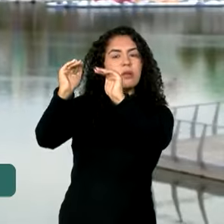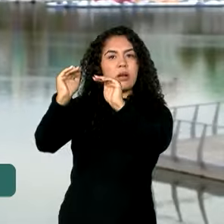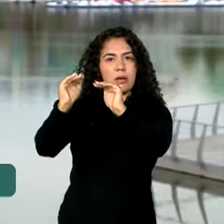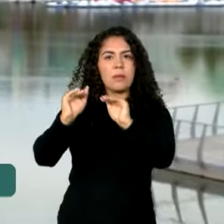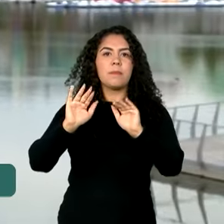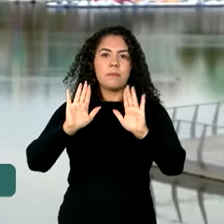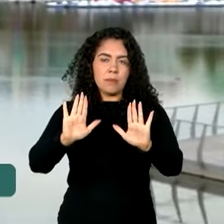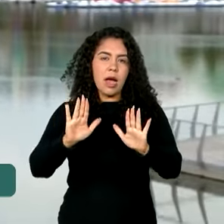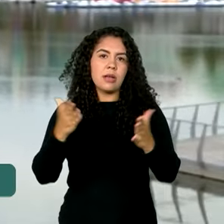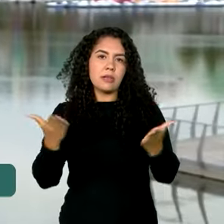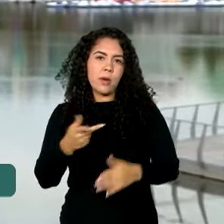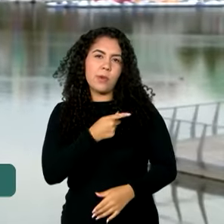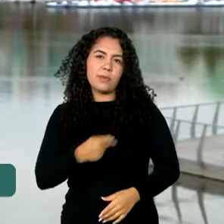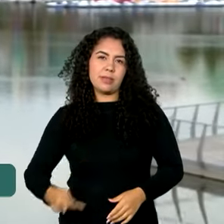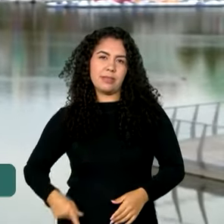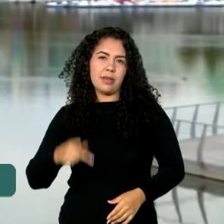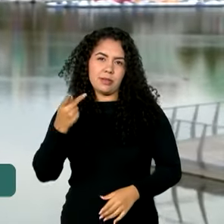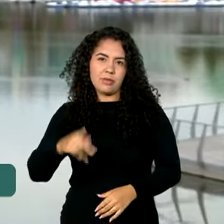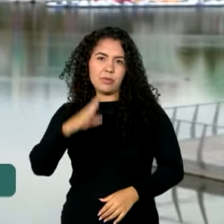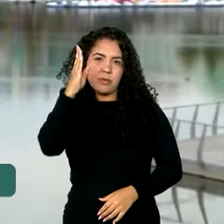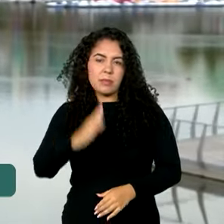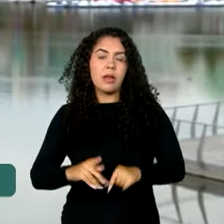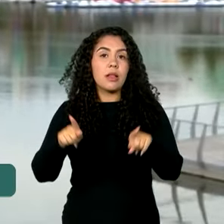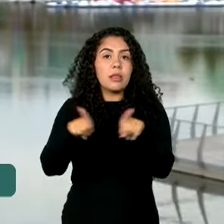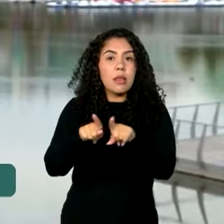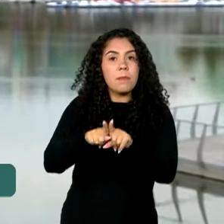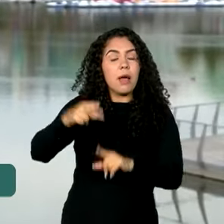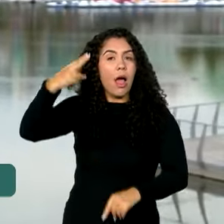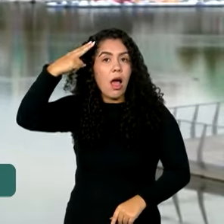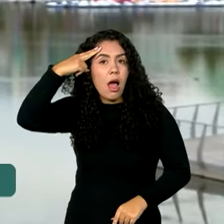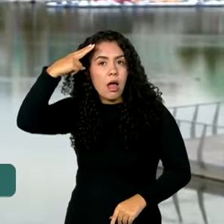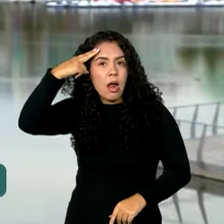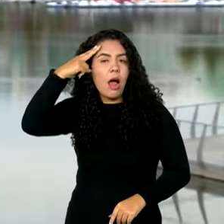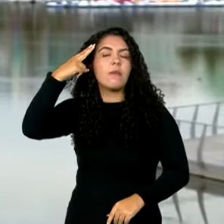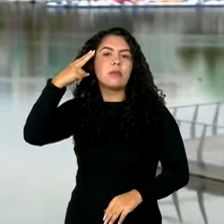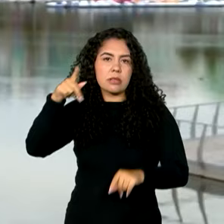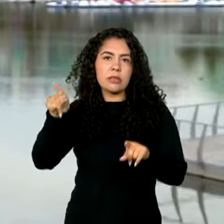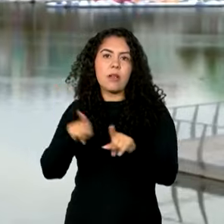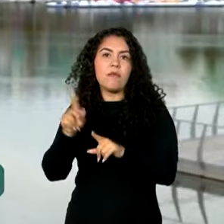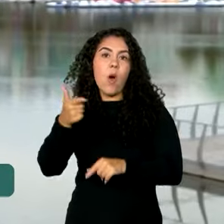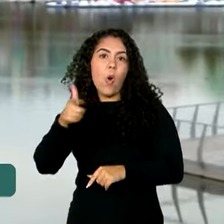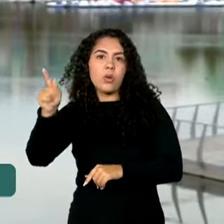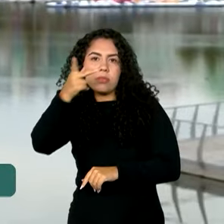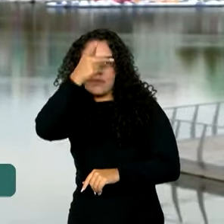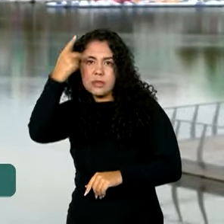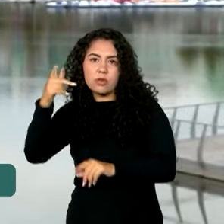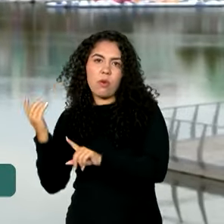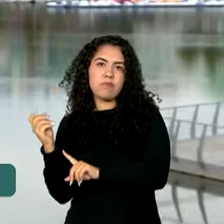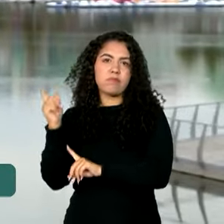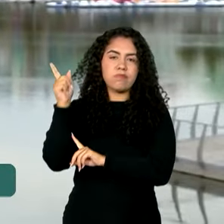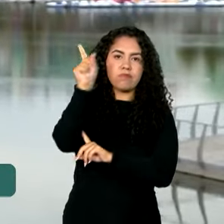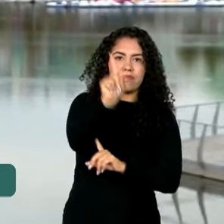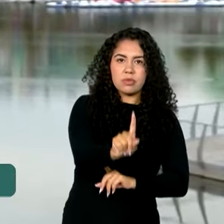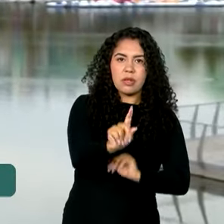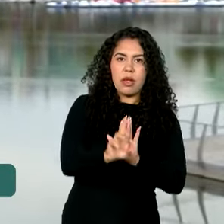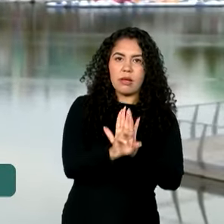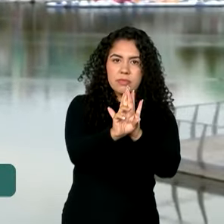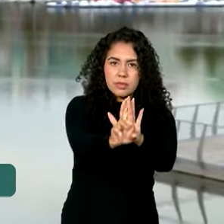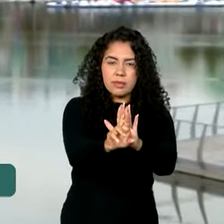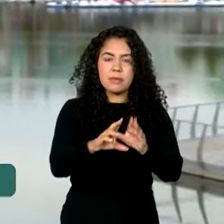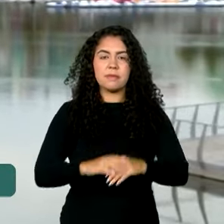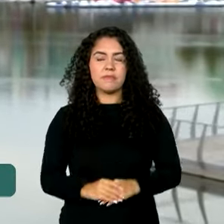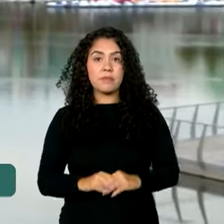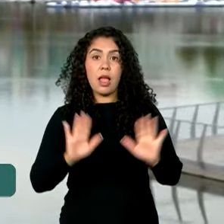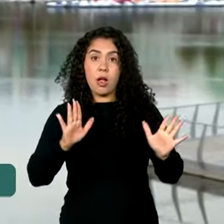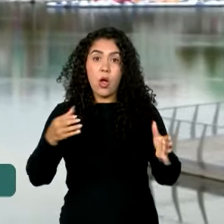do presidente do Brasil e o da Arábia Saudita, que também vai enviar o ministro de Relações Exteriores.